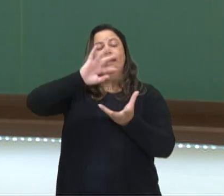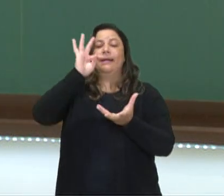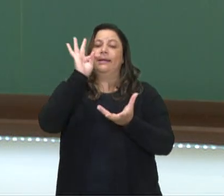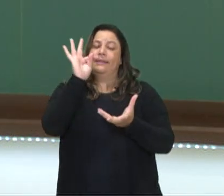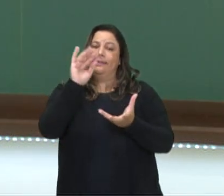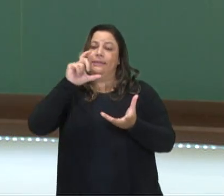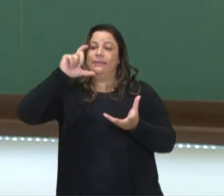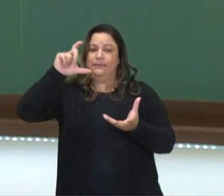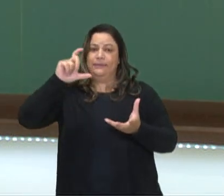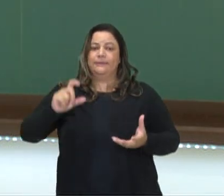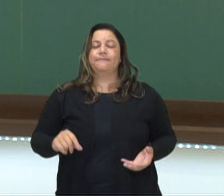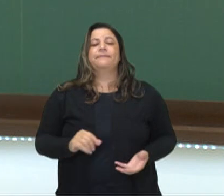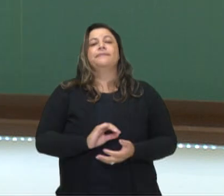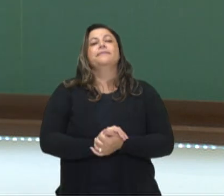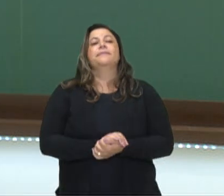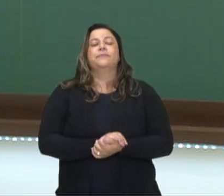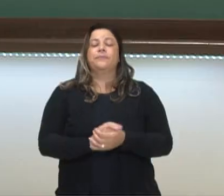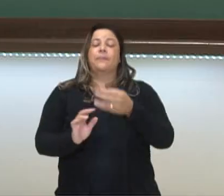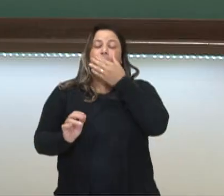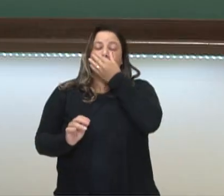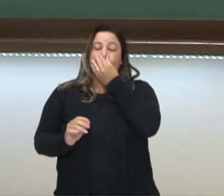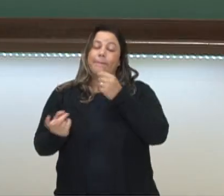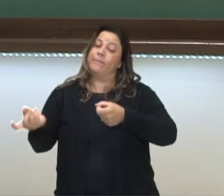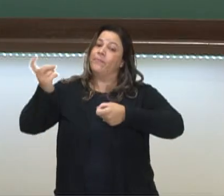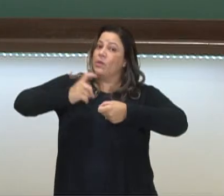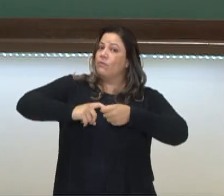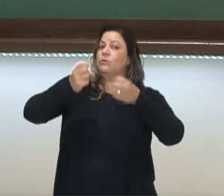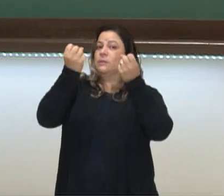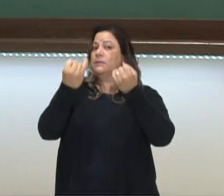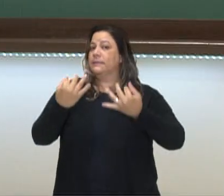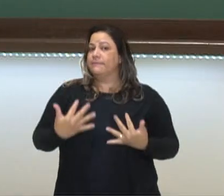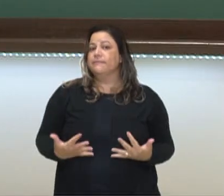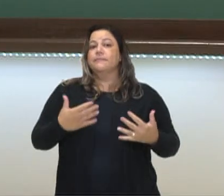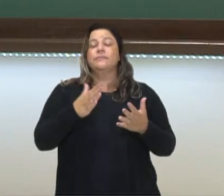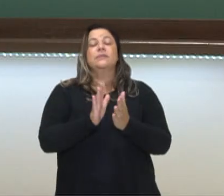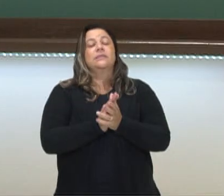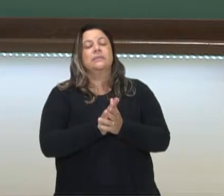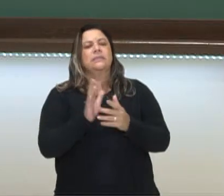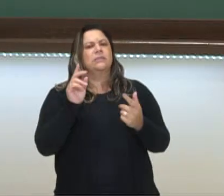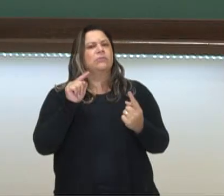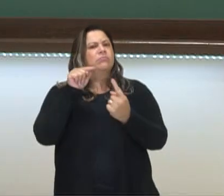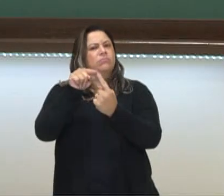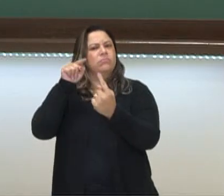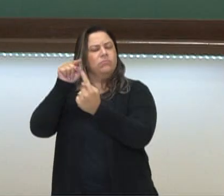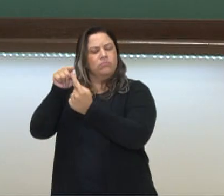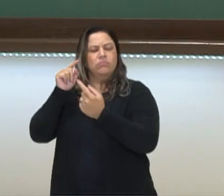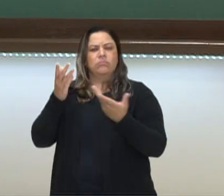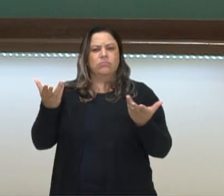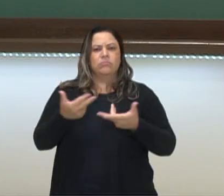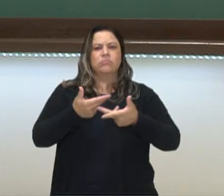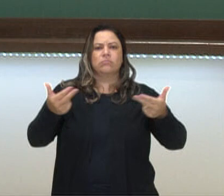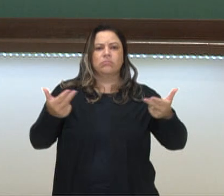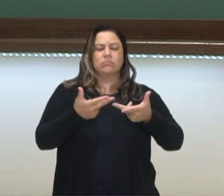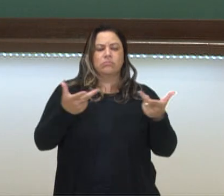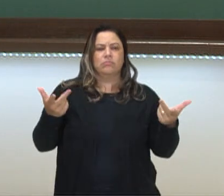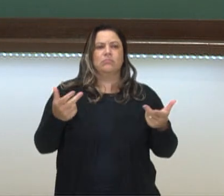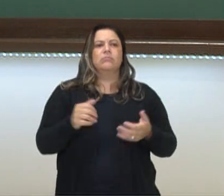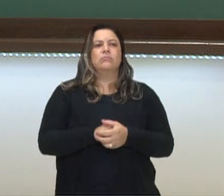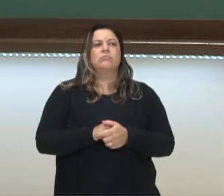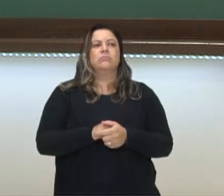letra maiúscula. Voltando aqui, é importante destacar essa variação das correntes,